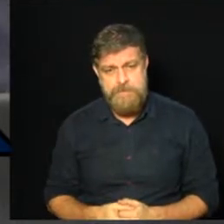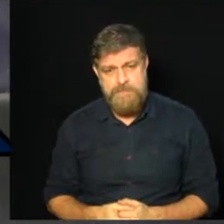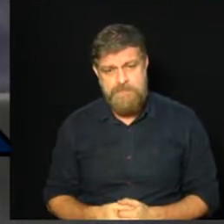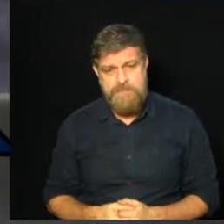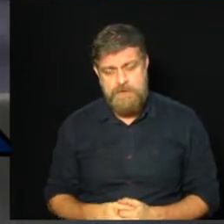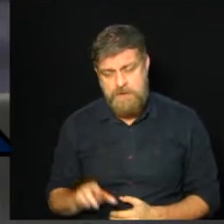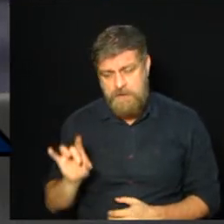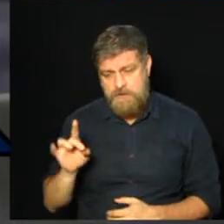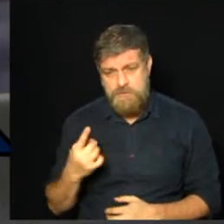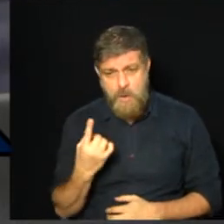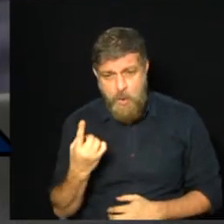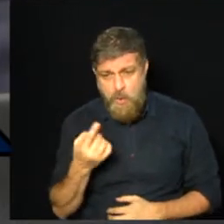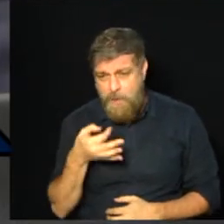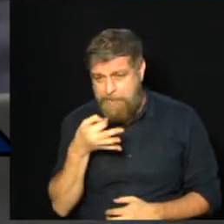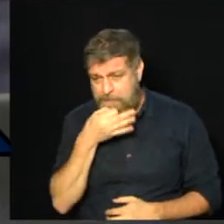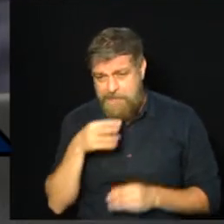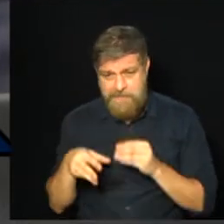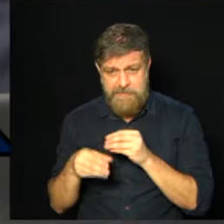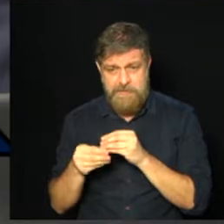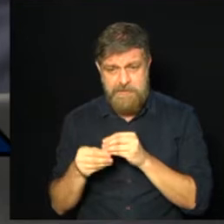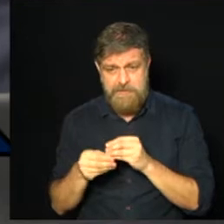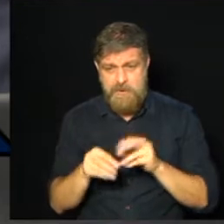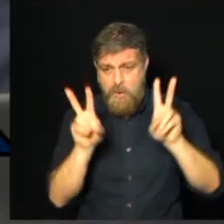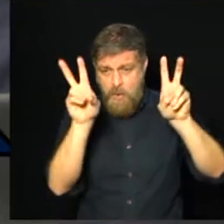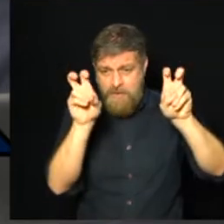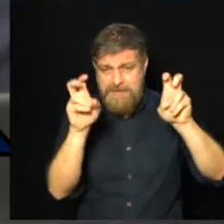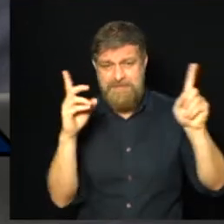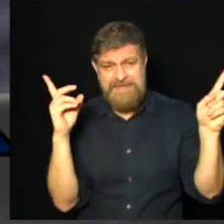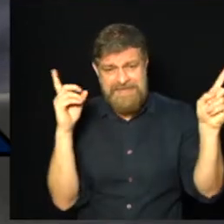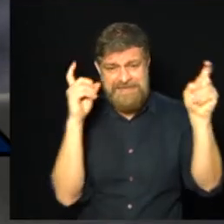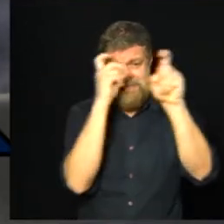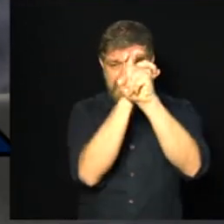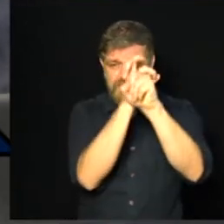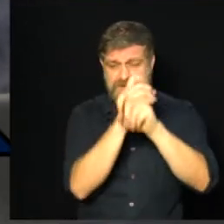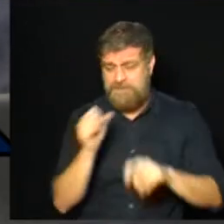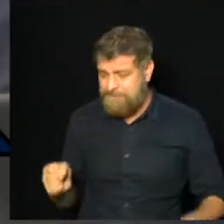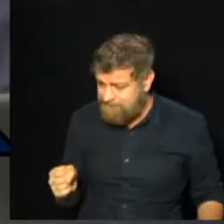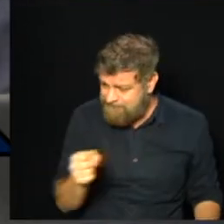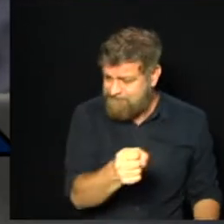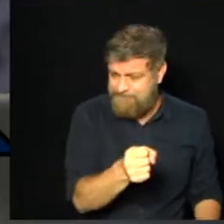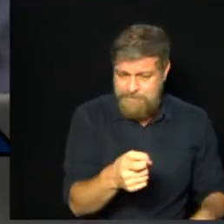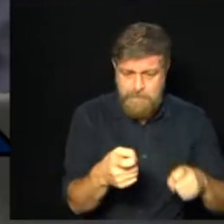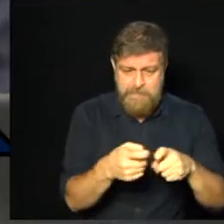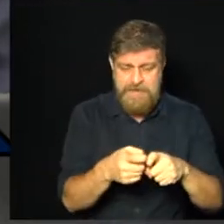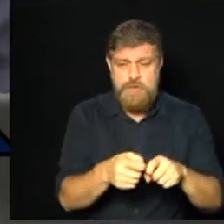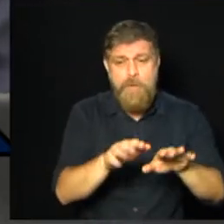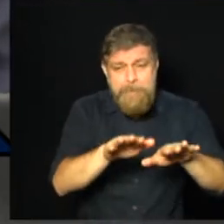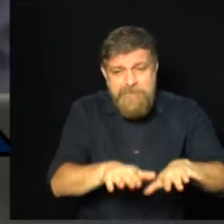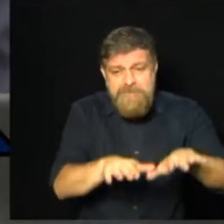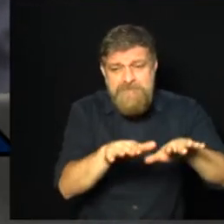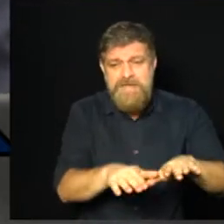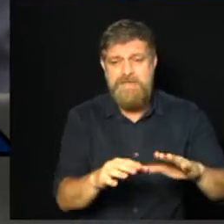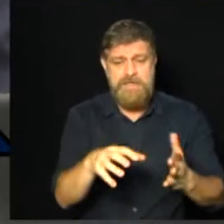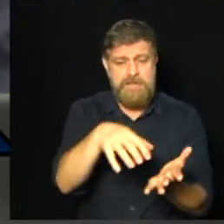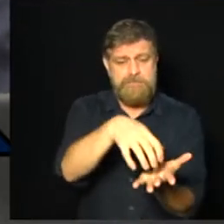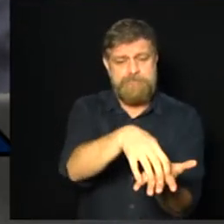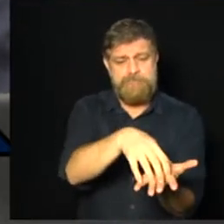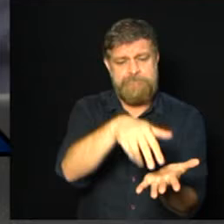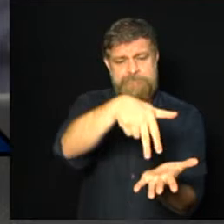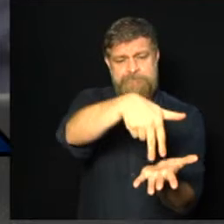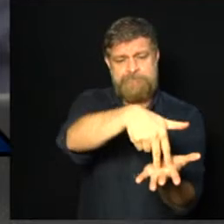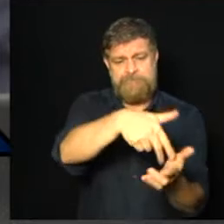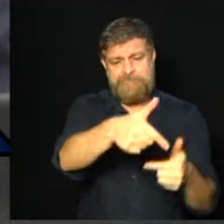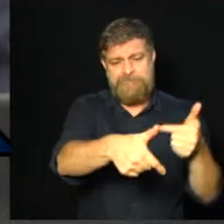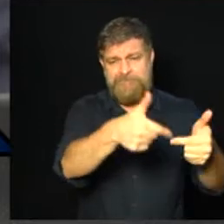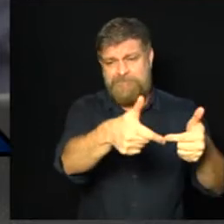Só mais um comentário em relação a essa questão da dificuldade para fixar os médicos na unidade.